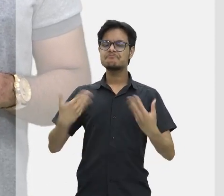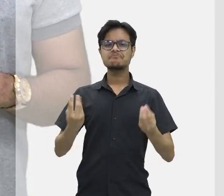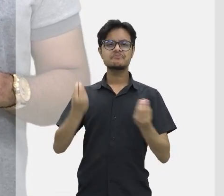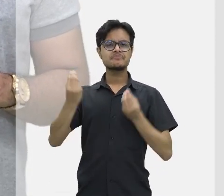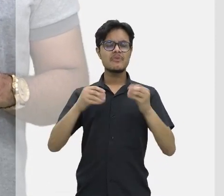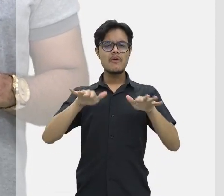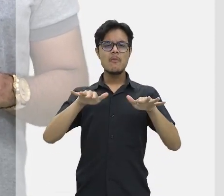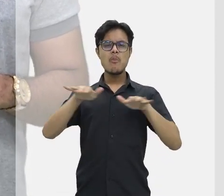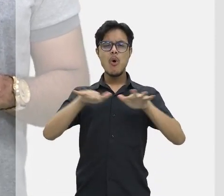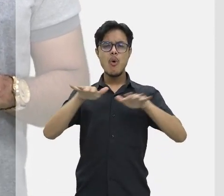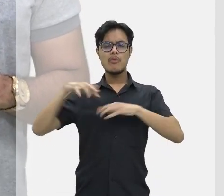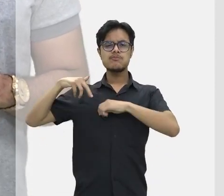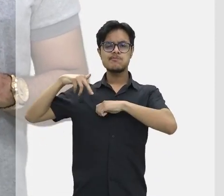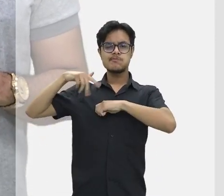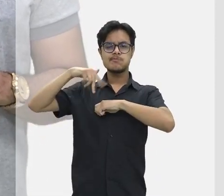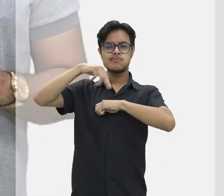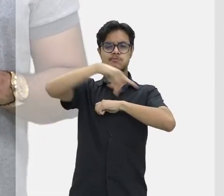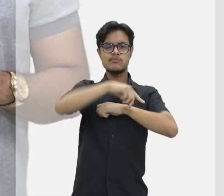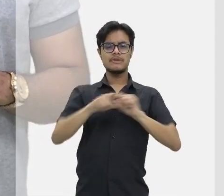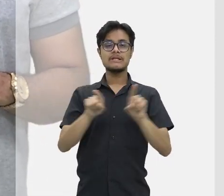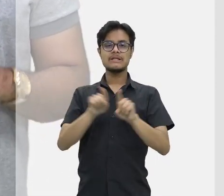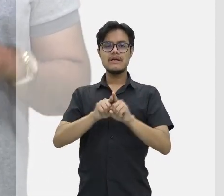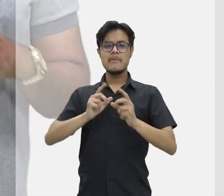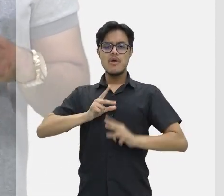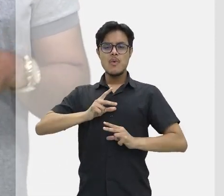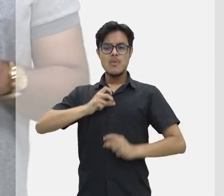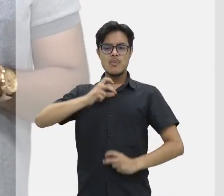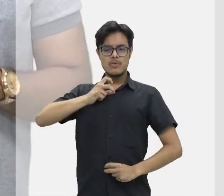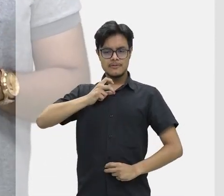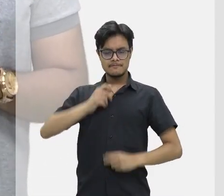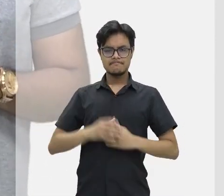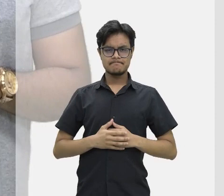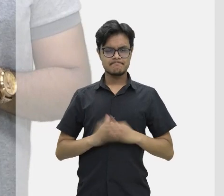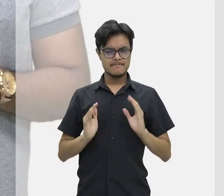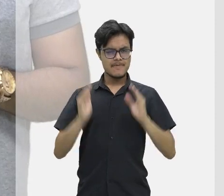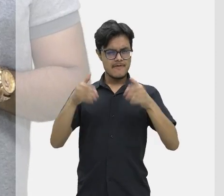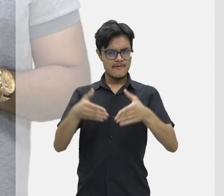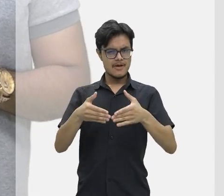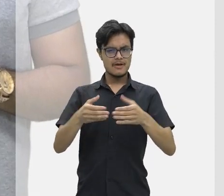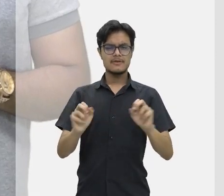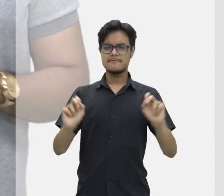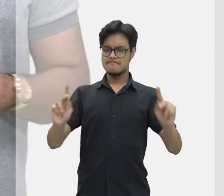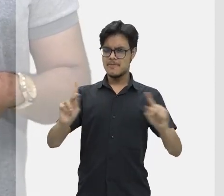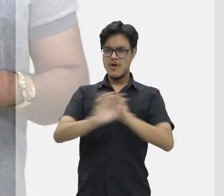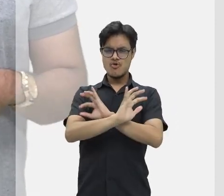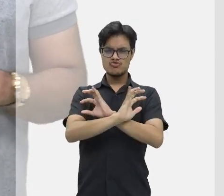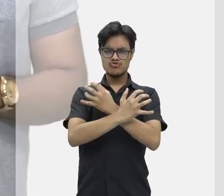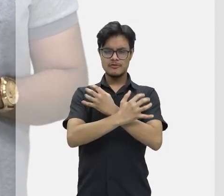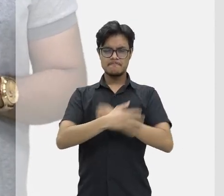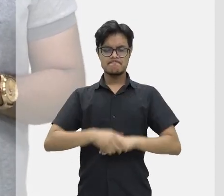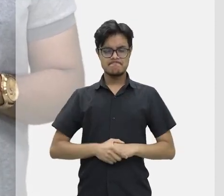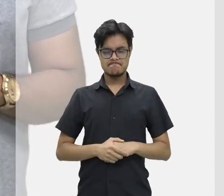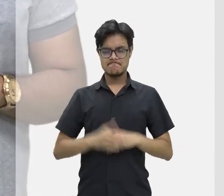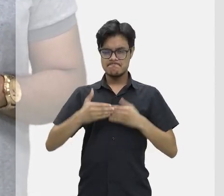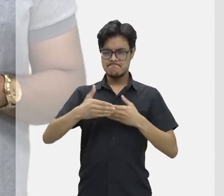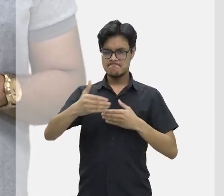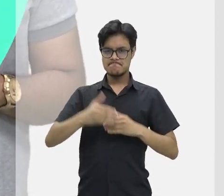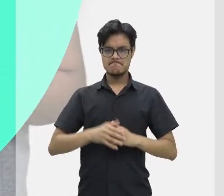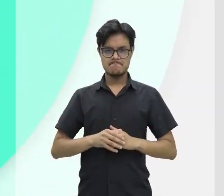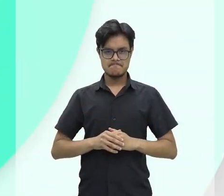interação entre os sistemas locomotor e nervoso e vamos dar uma ênfase no sistema esquelético. Então vamos lá iniciar a nossa